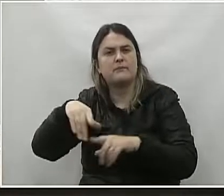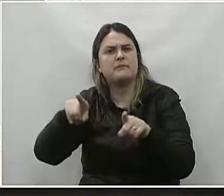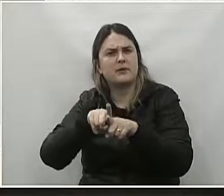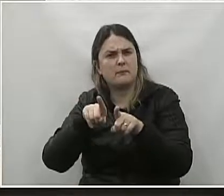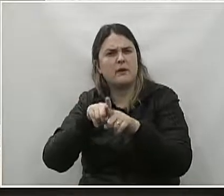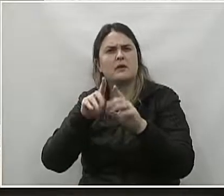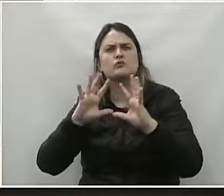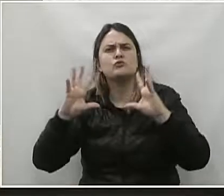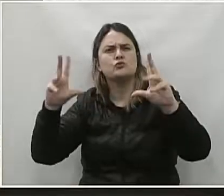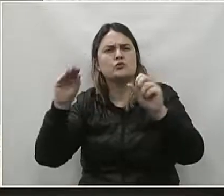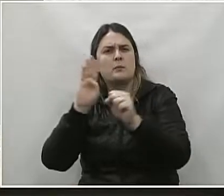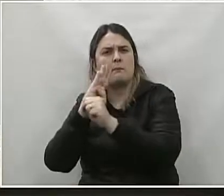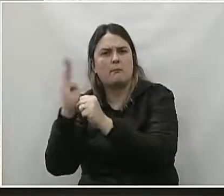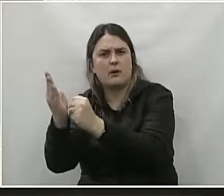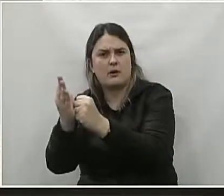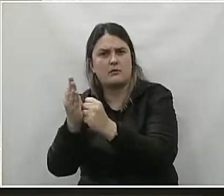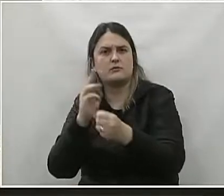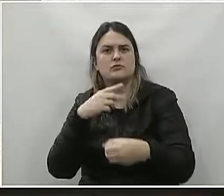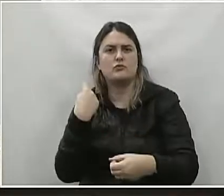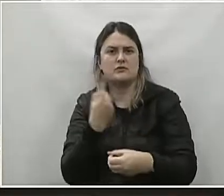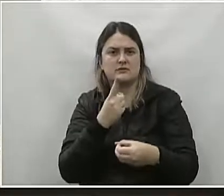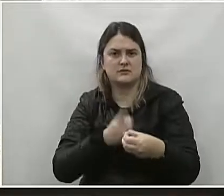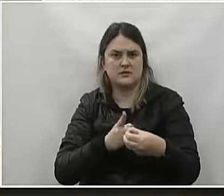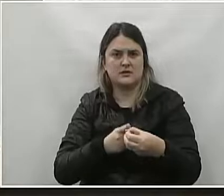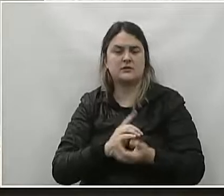dos bairros de União da Vitória.